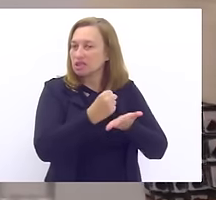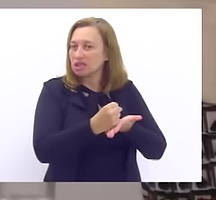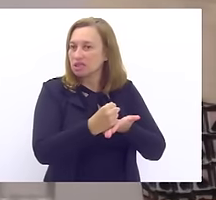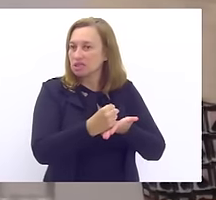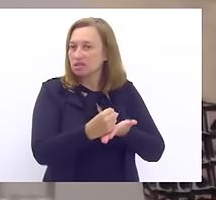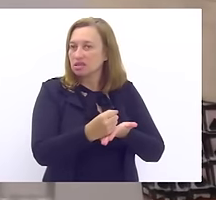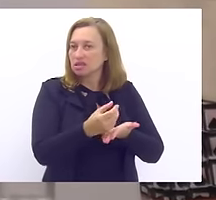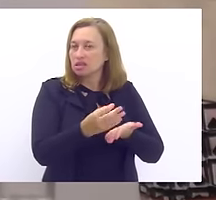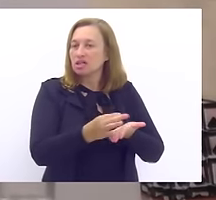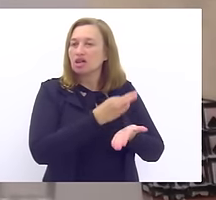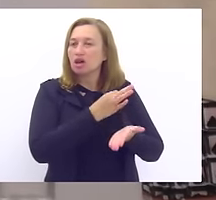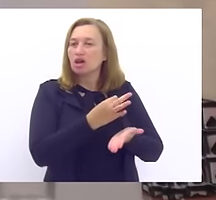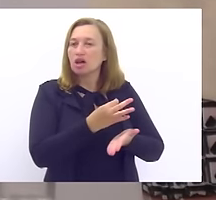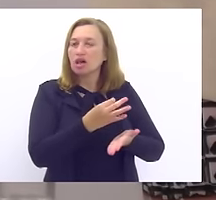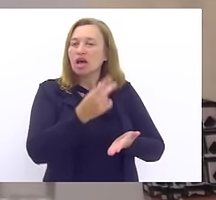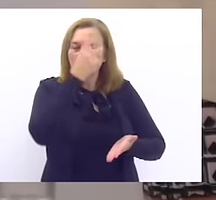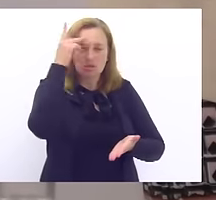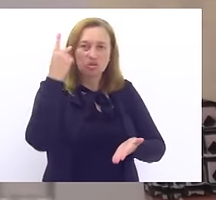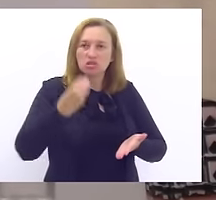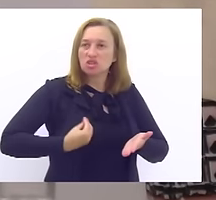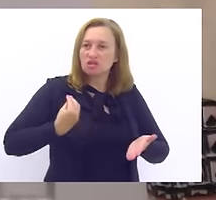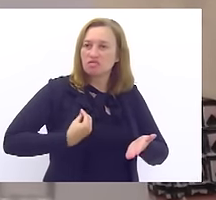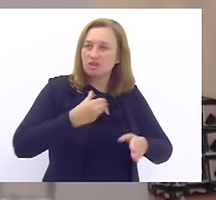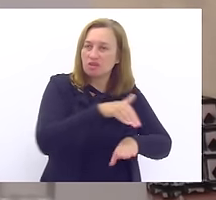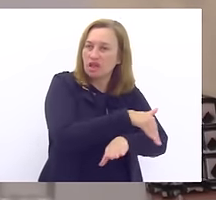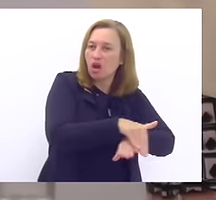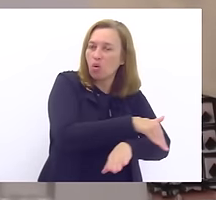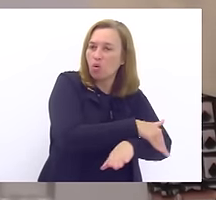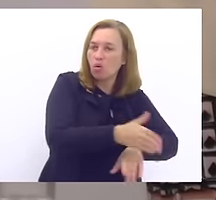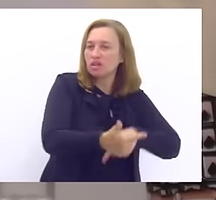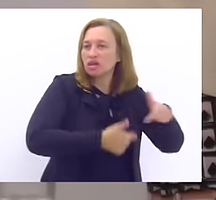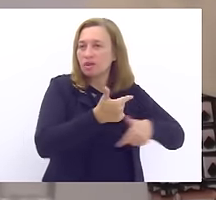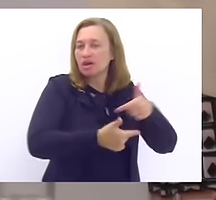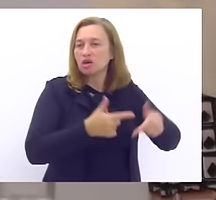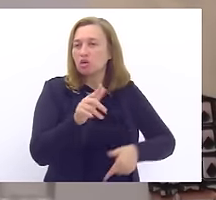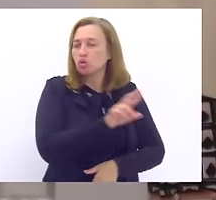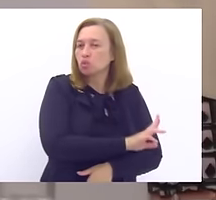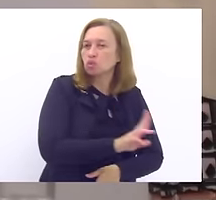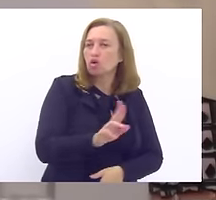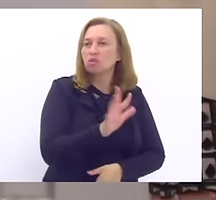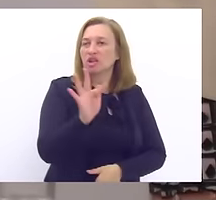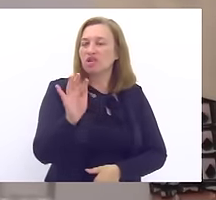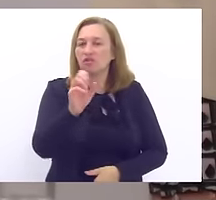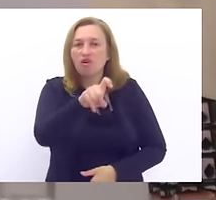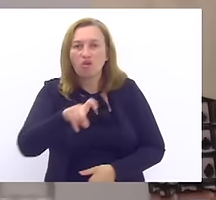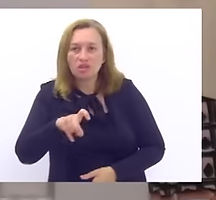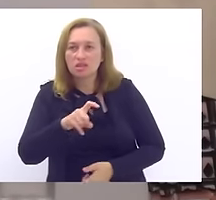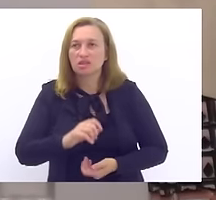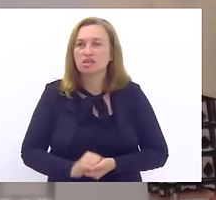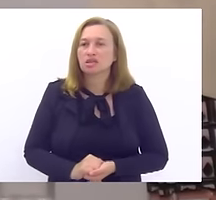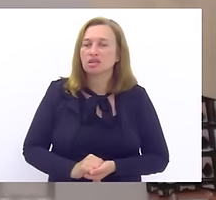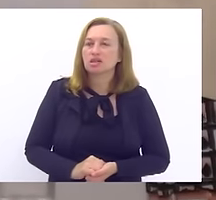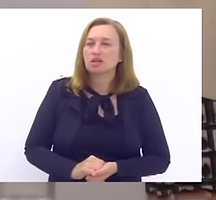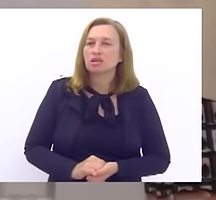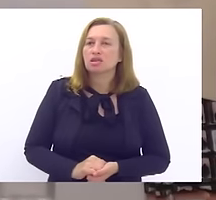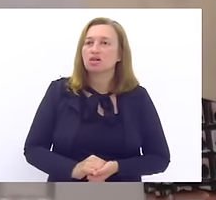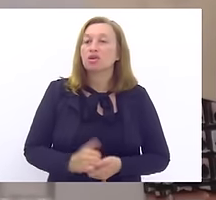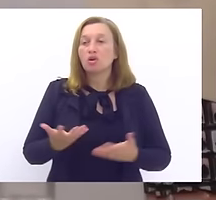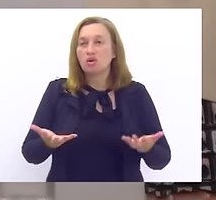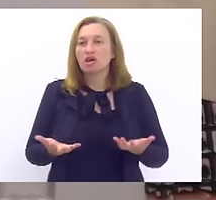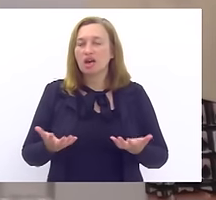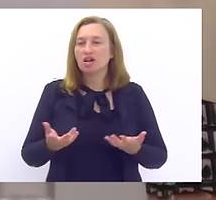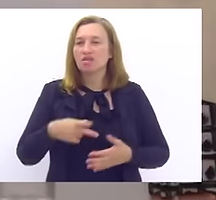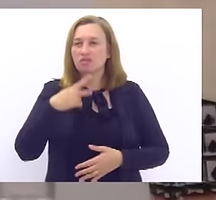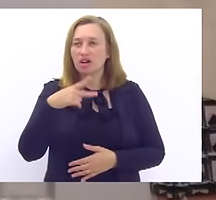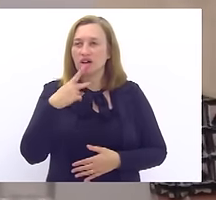em nome da Focus não há clareza na relação institucional da Fox com as suas terceirizadas quaternizadas eu quero deliberar por favor